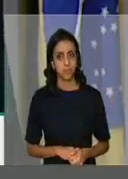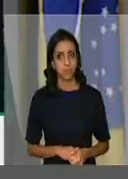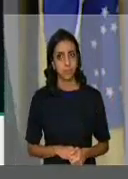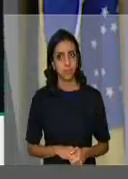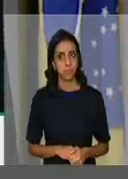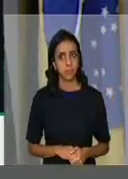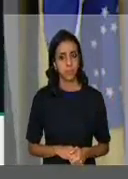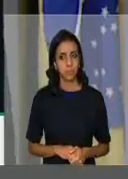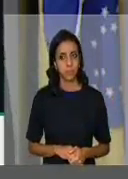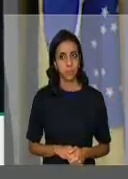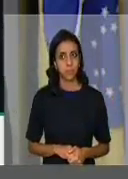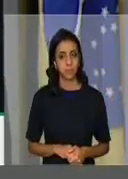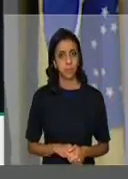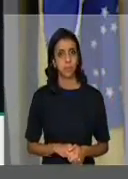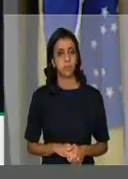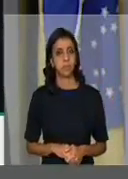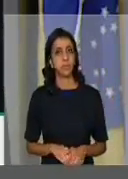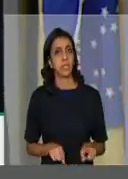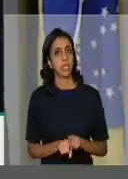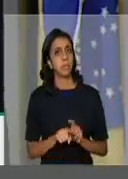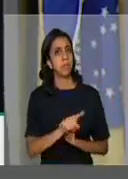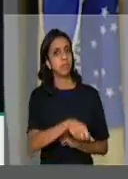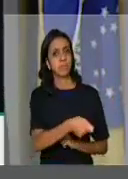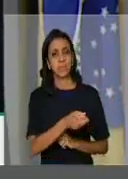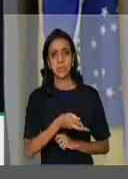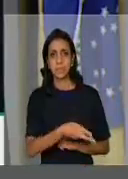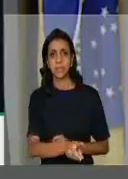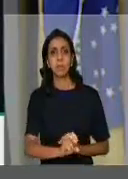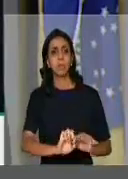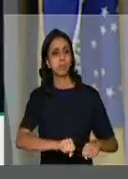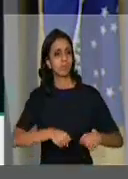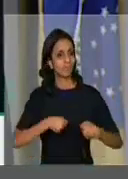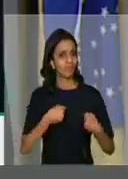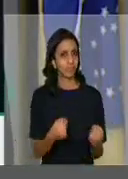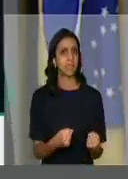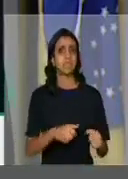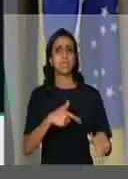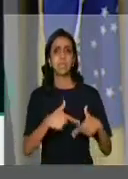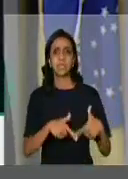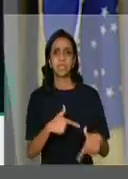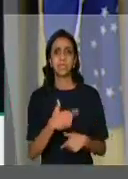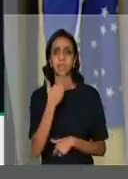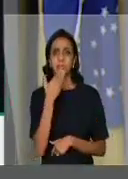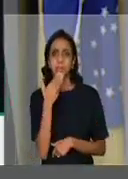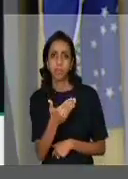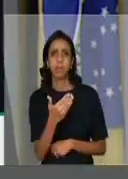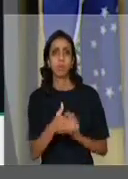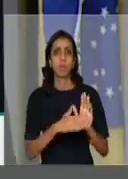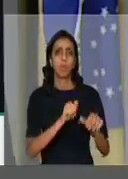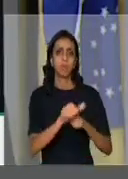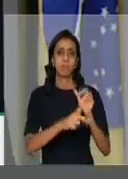um combatente dedicado na causa da reforma tributária e da reforma